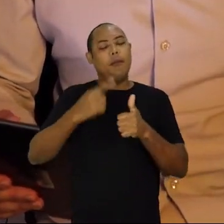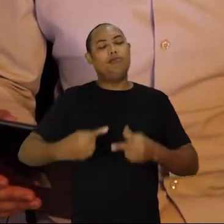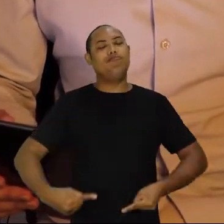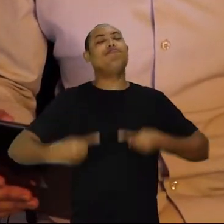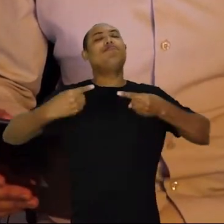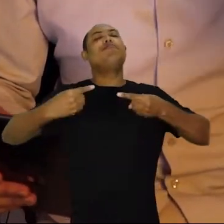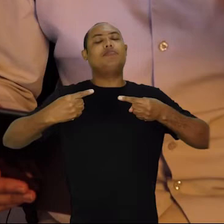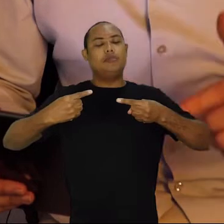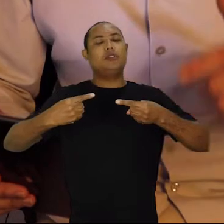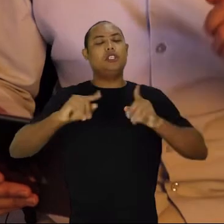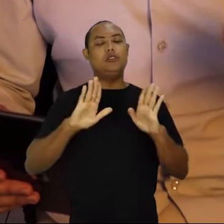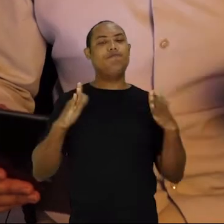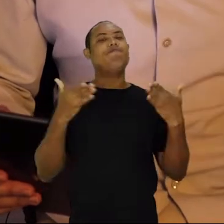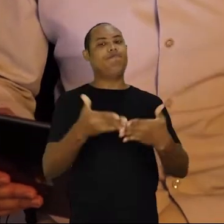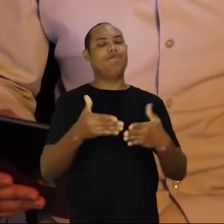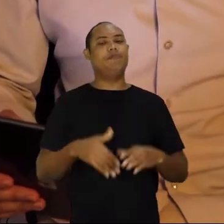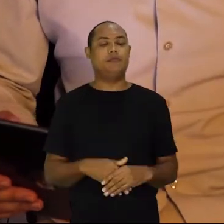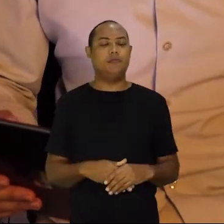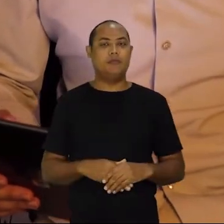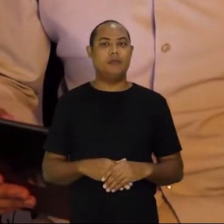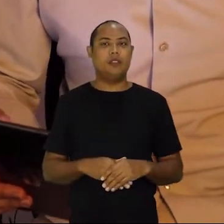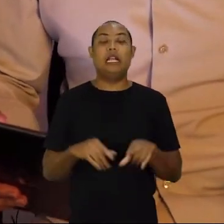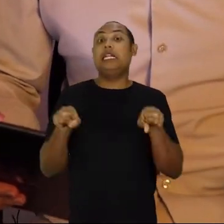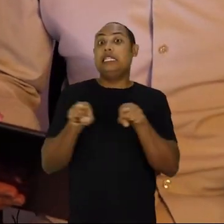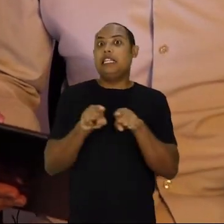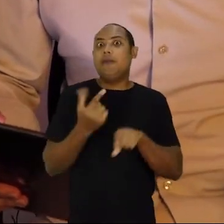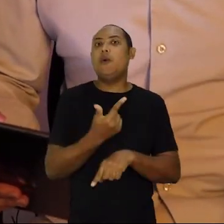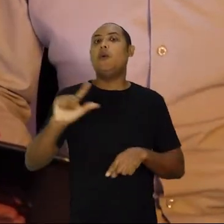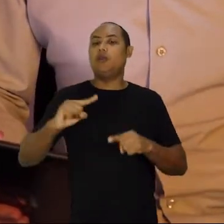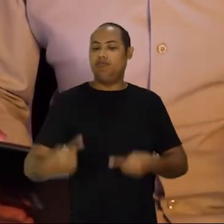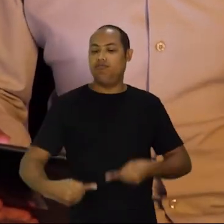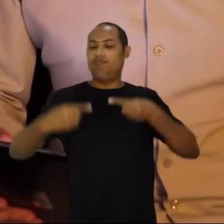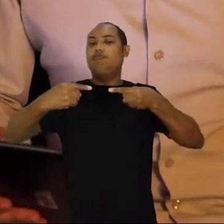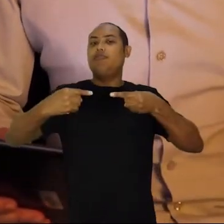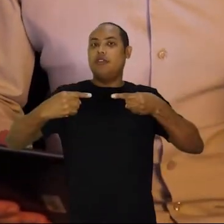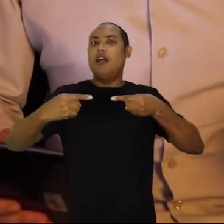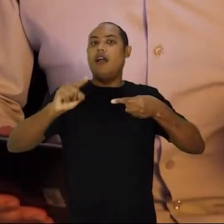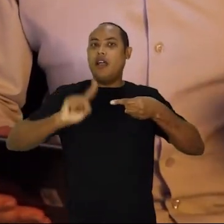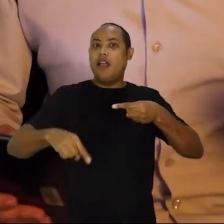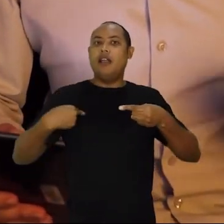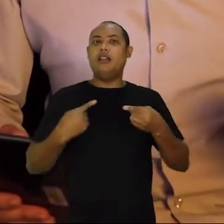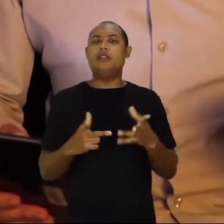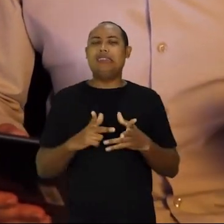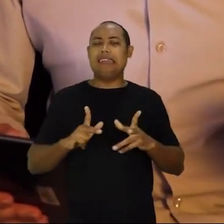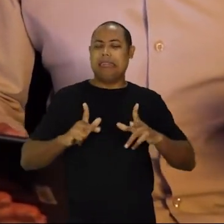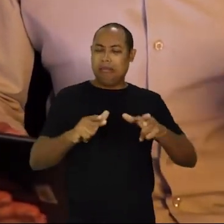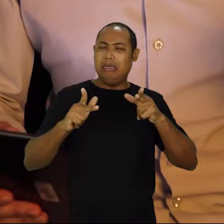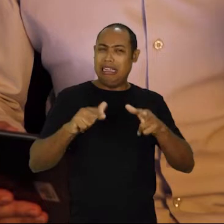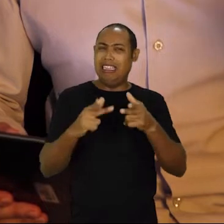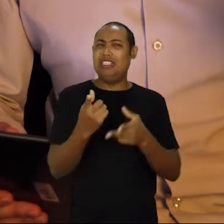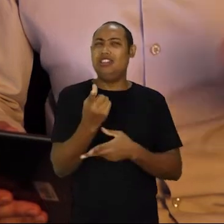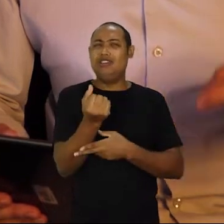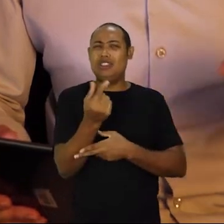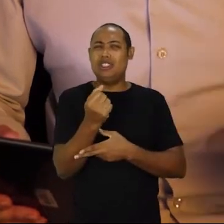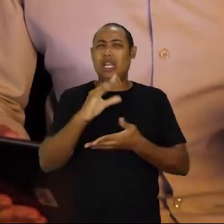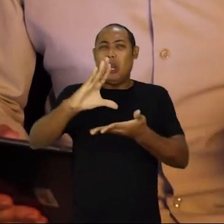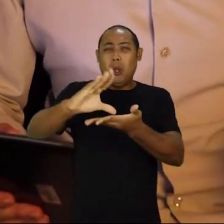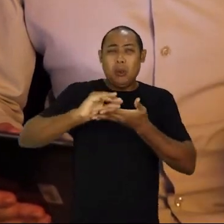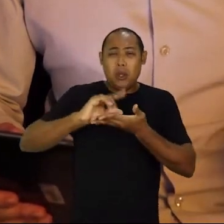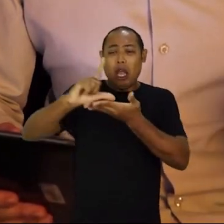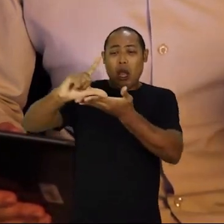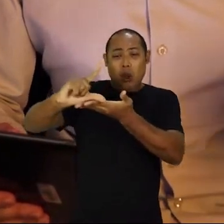universidade é um primeiro desafio que eu destacaria aqui. Eu colocaria também como desafio os